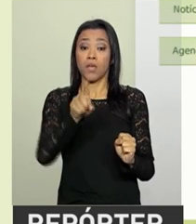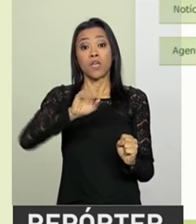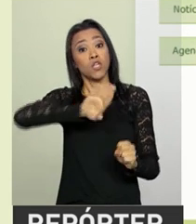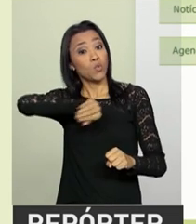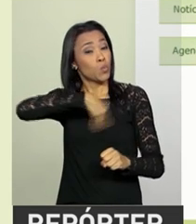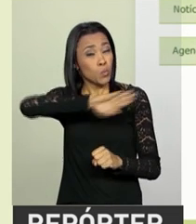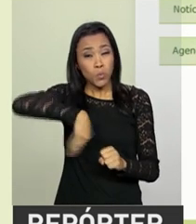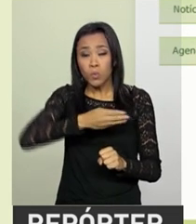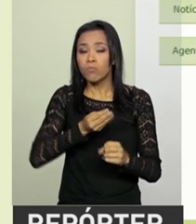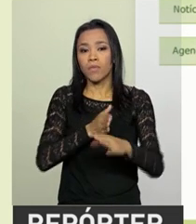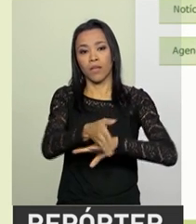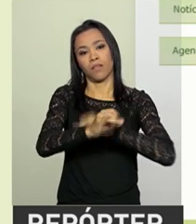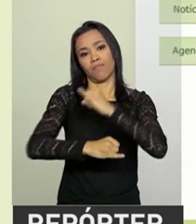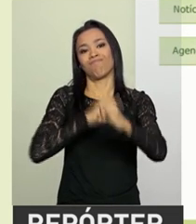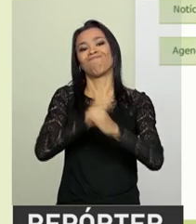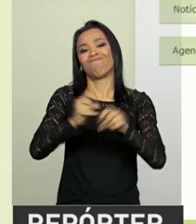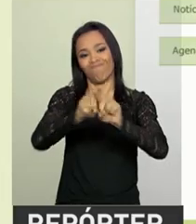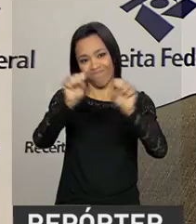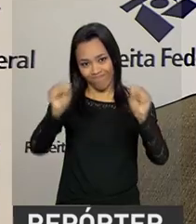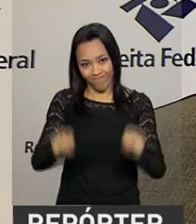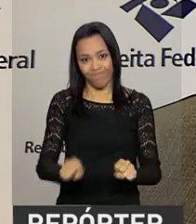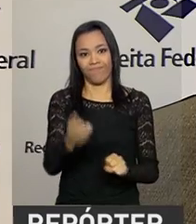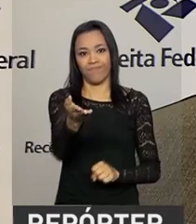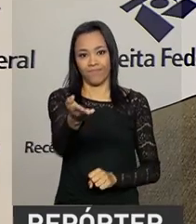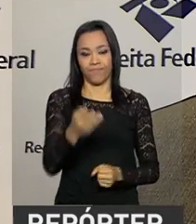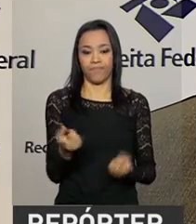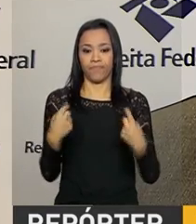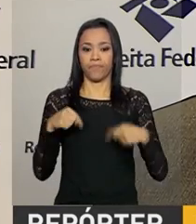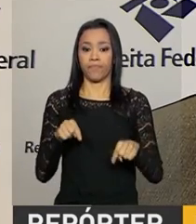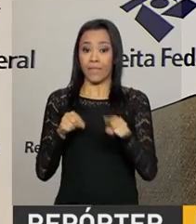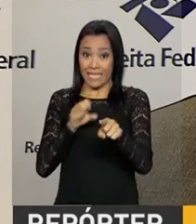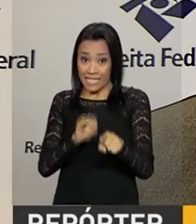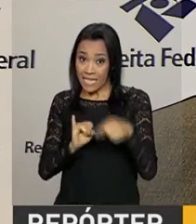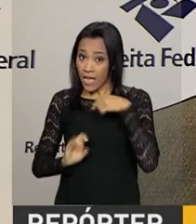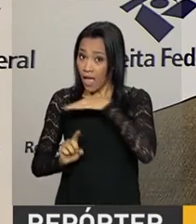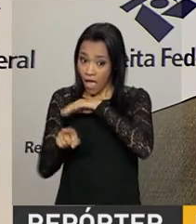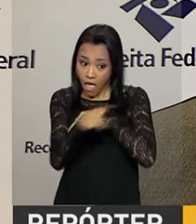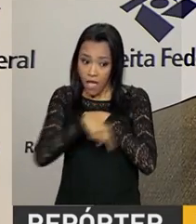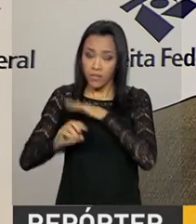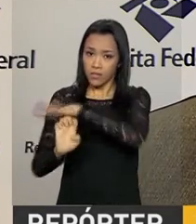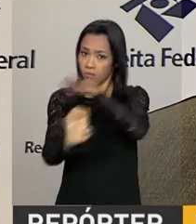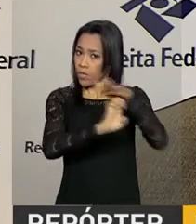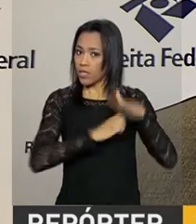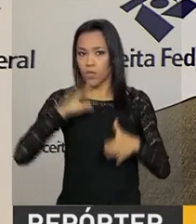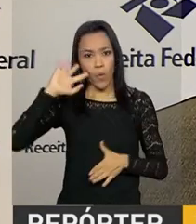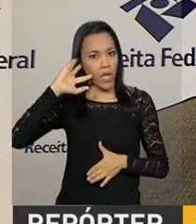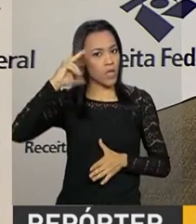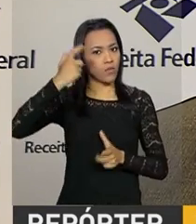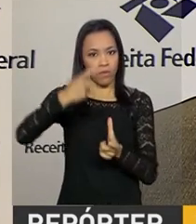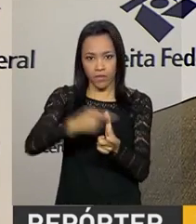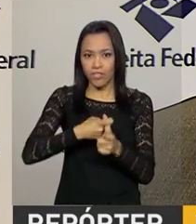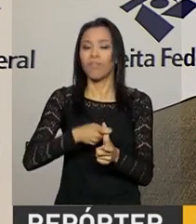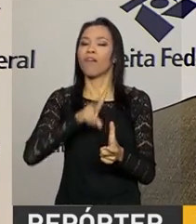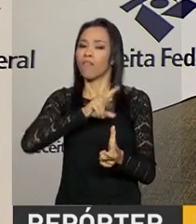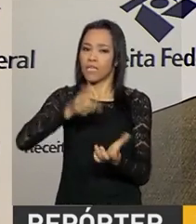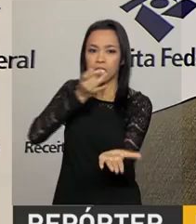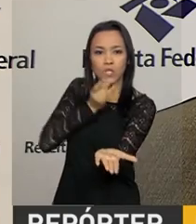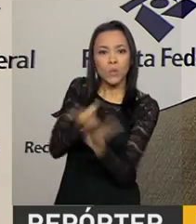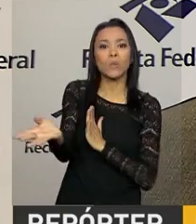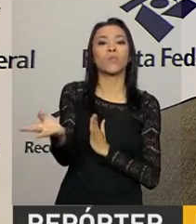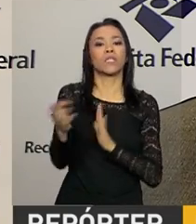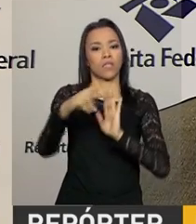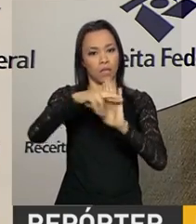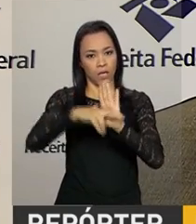no site do simples nacional na internet se essas empresas não regularizarem a dívida elas vão ser excluídas do simples